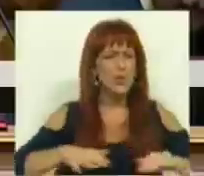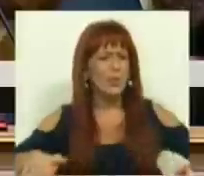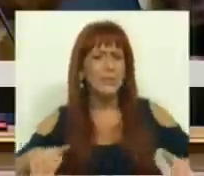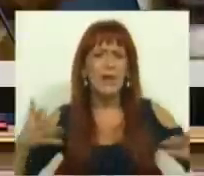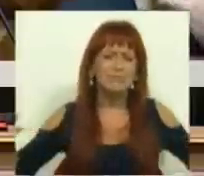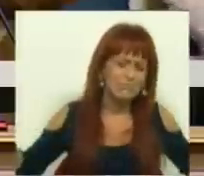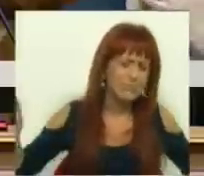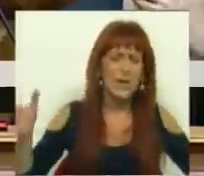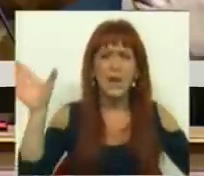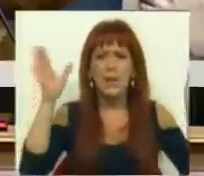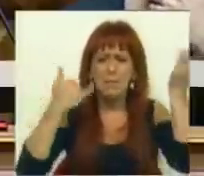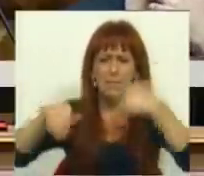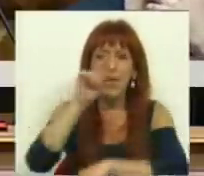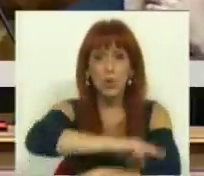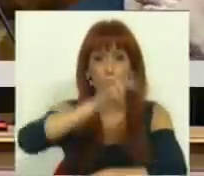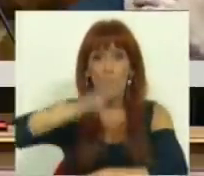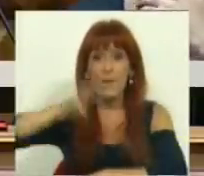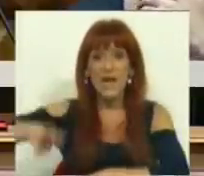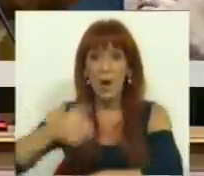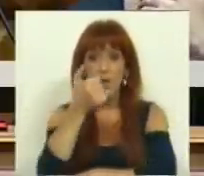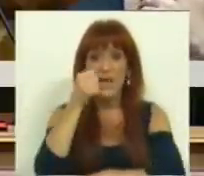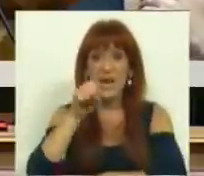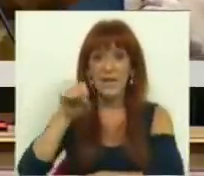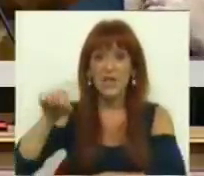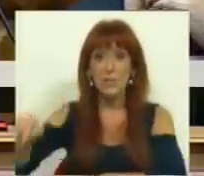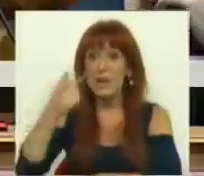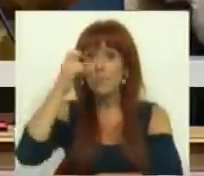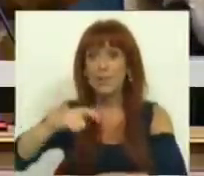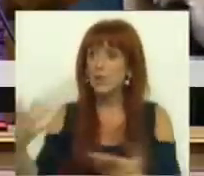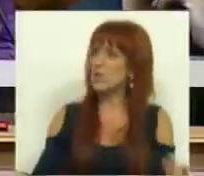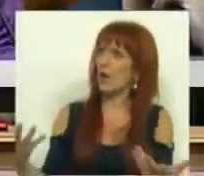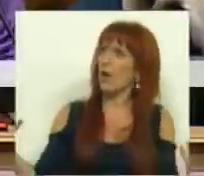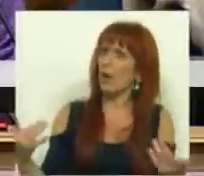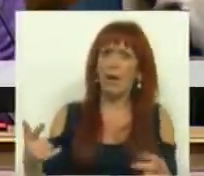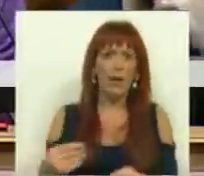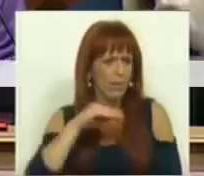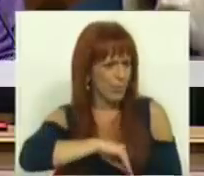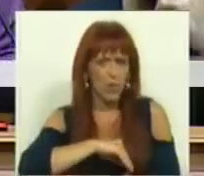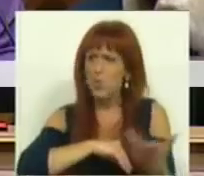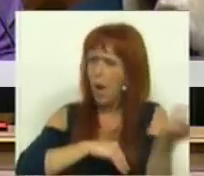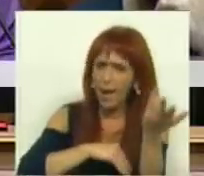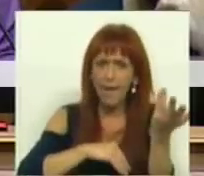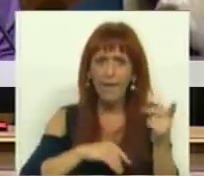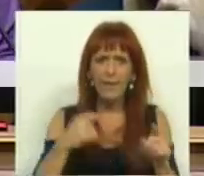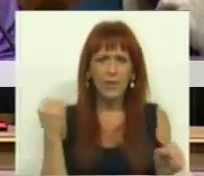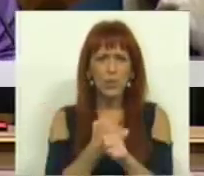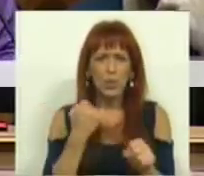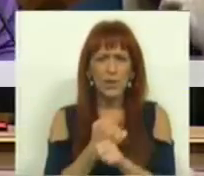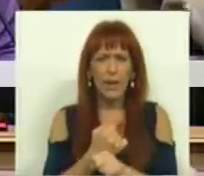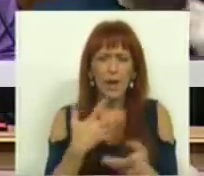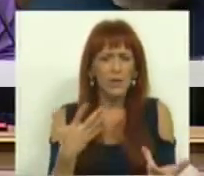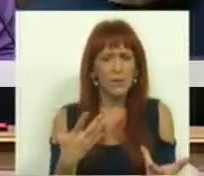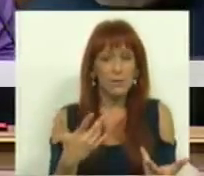patamar de mais de 1 milhão e 500 mil pessoas que não têm rendimentos do trabalho, ou